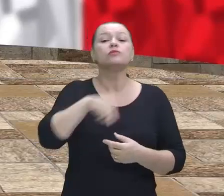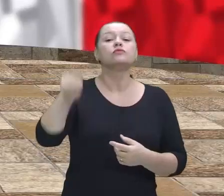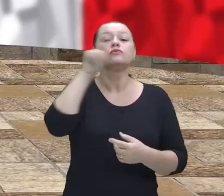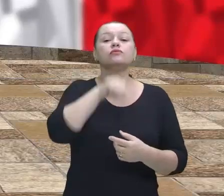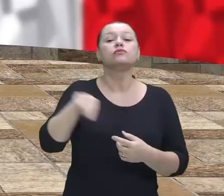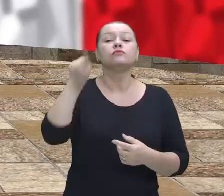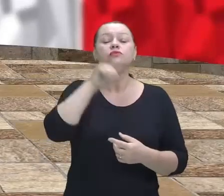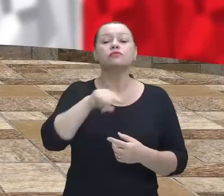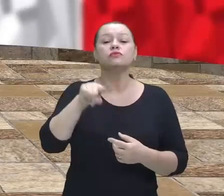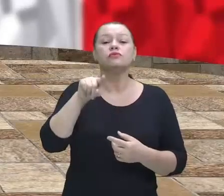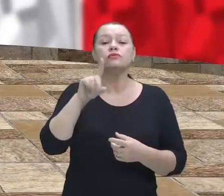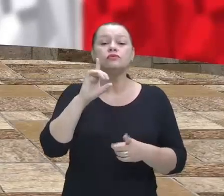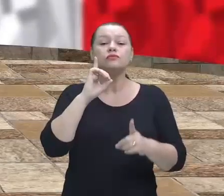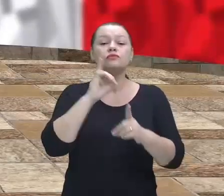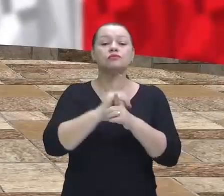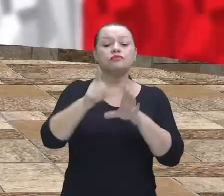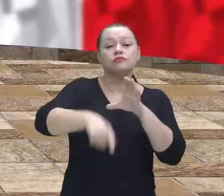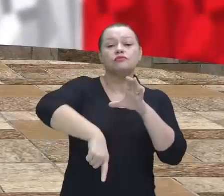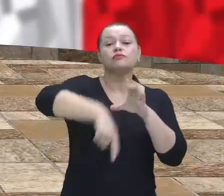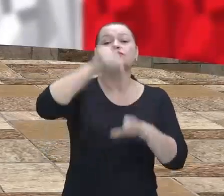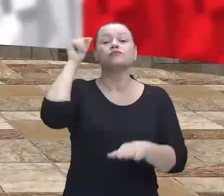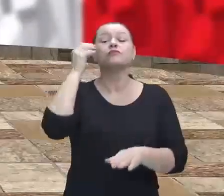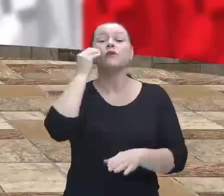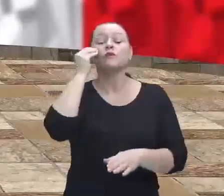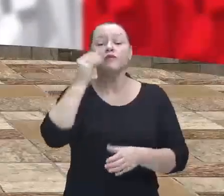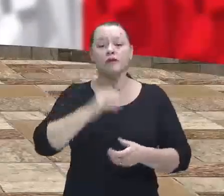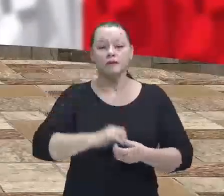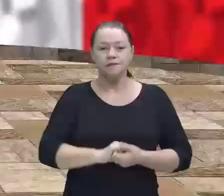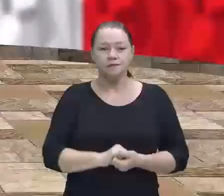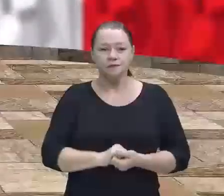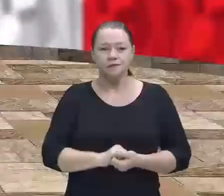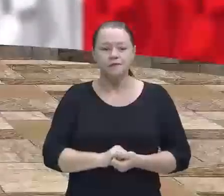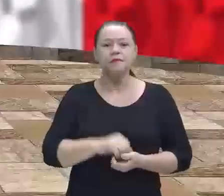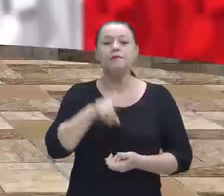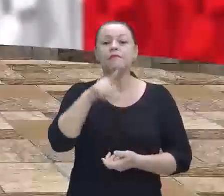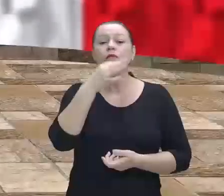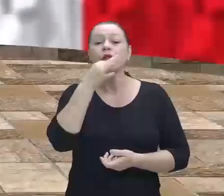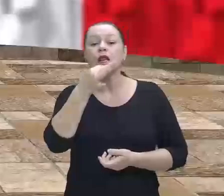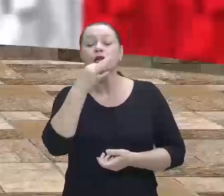sorteado? Vem comigo, vamos embora. Que você acha que vai ser o